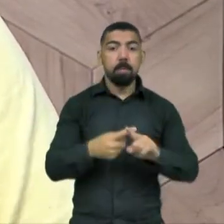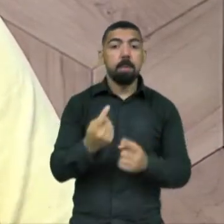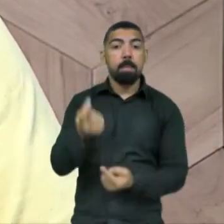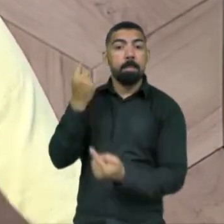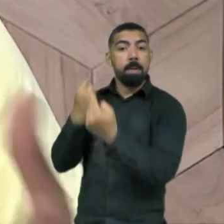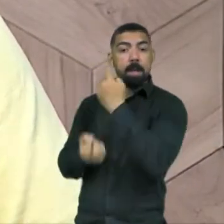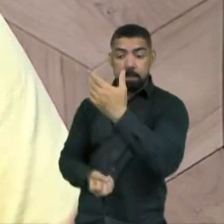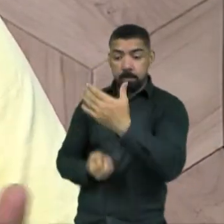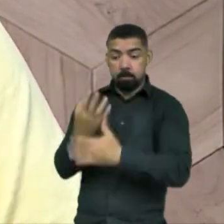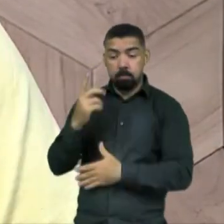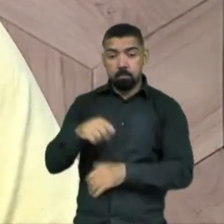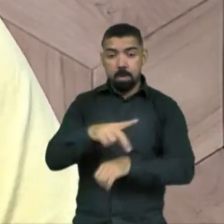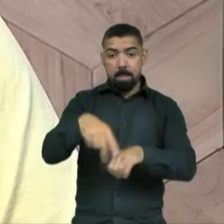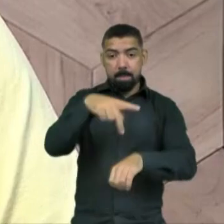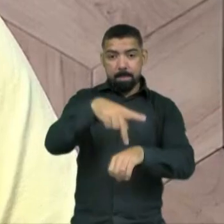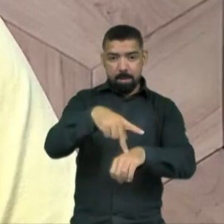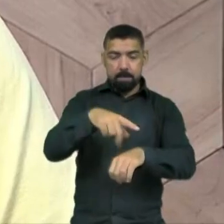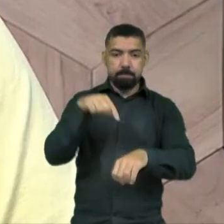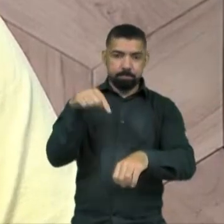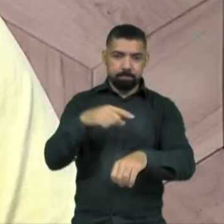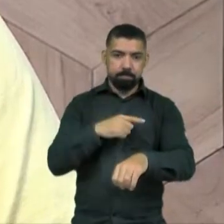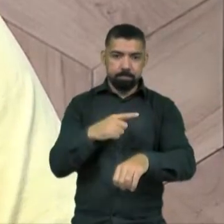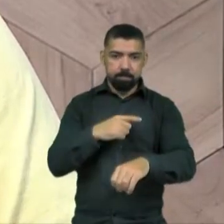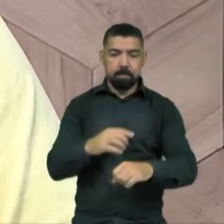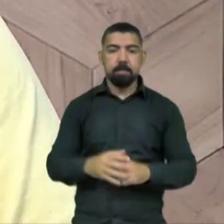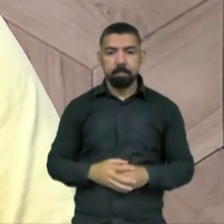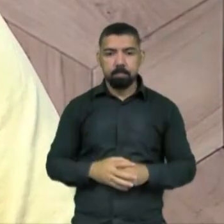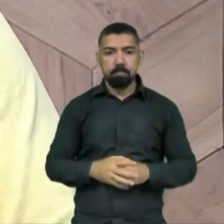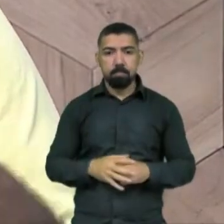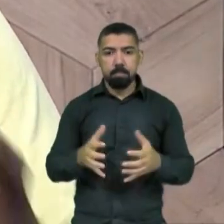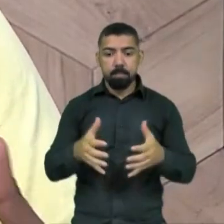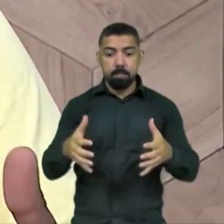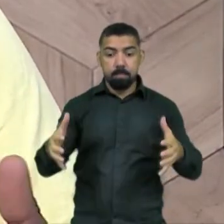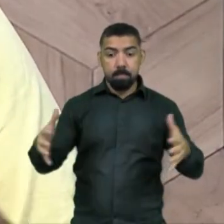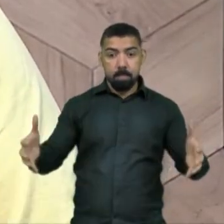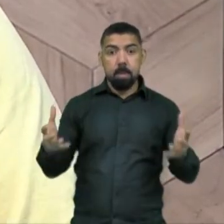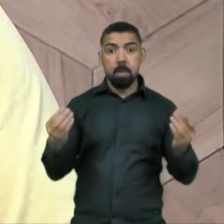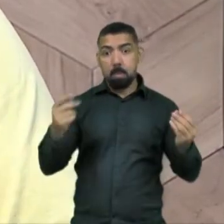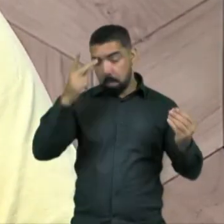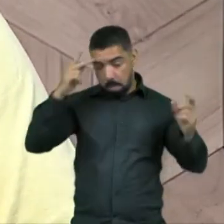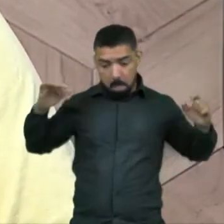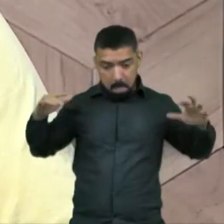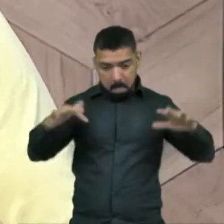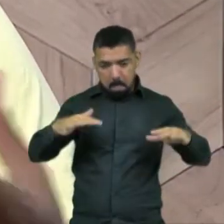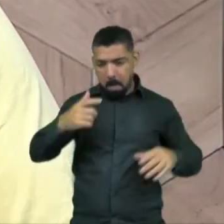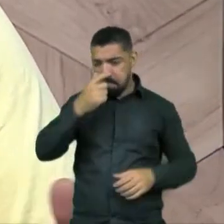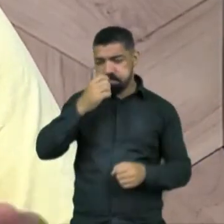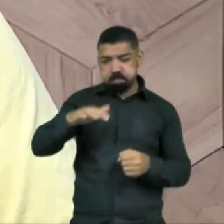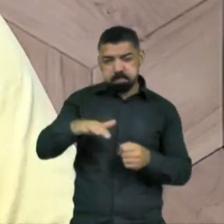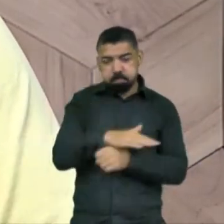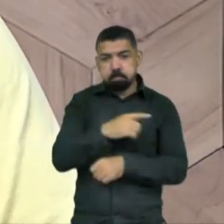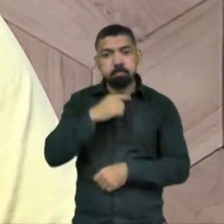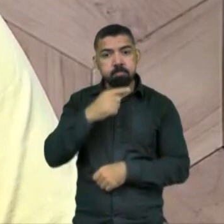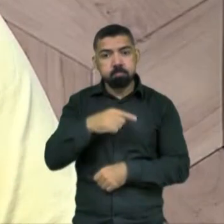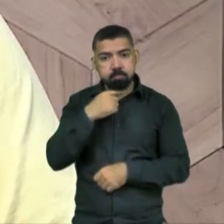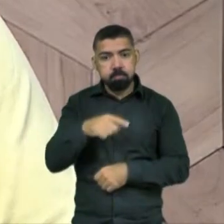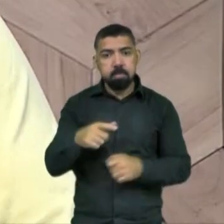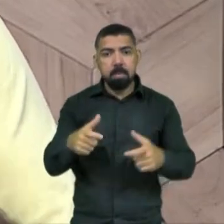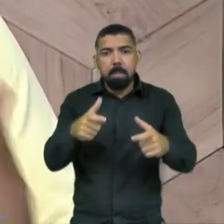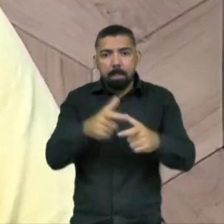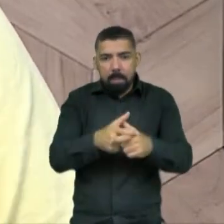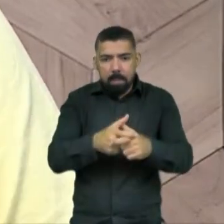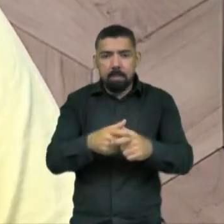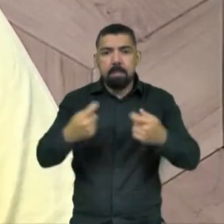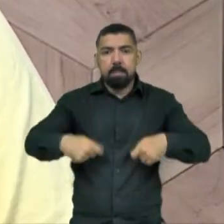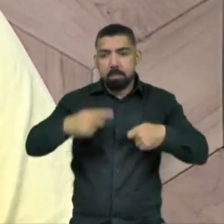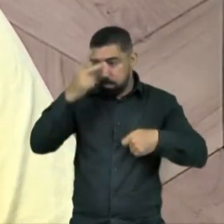surgiu, que foi em praça pública, ele se tornou gigante demais para o espaço que, mesmo grande, se tornou pequeno para a